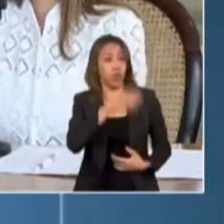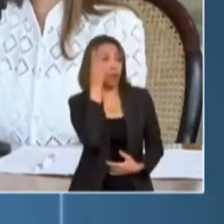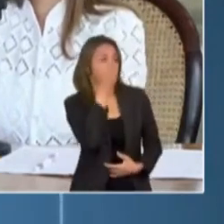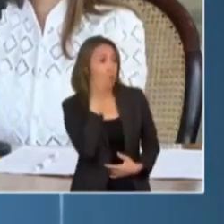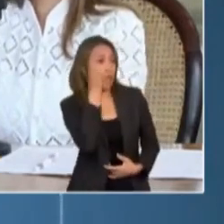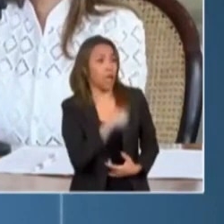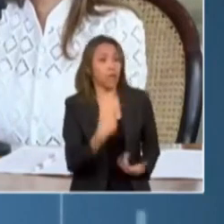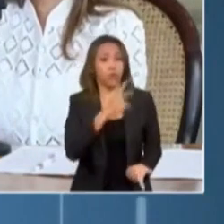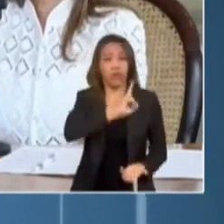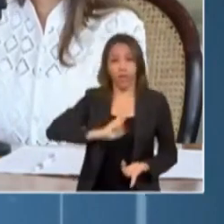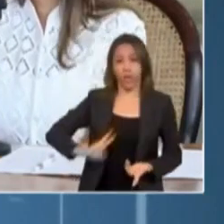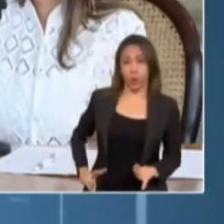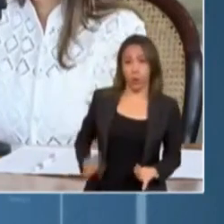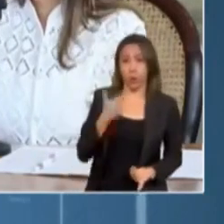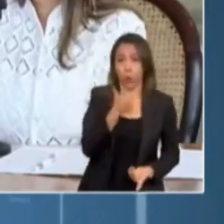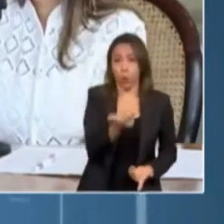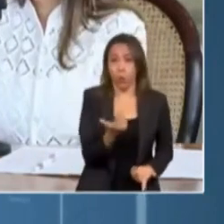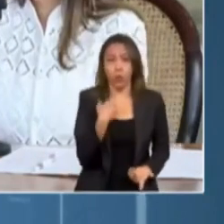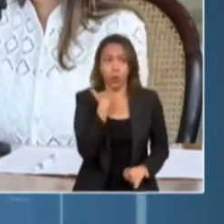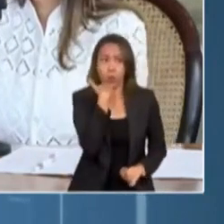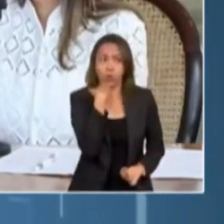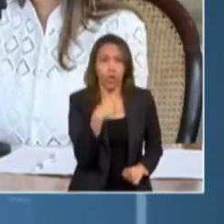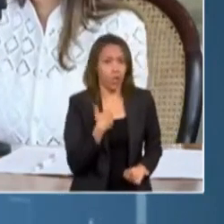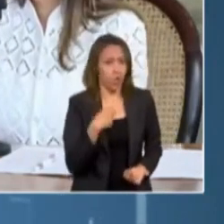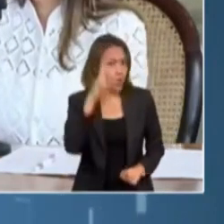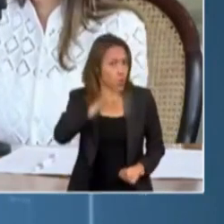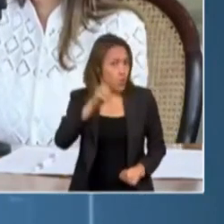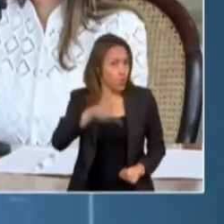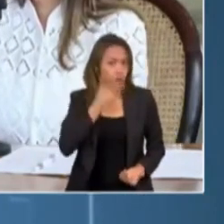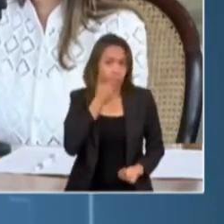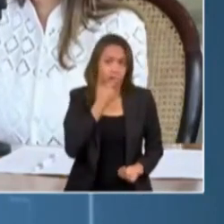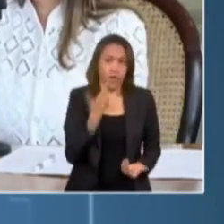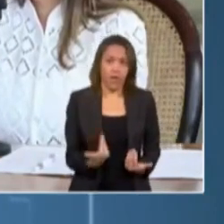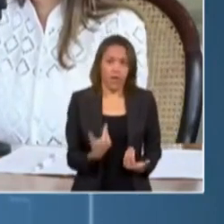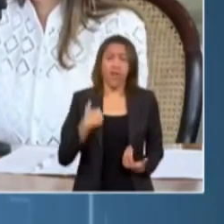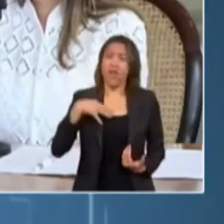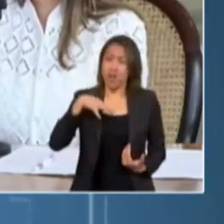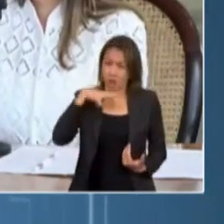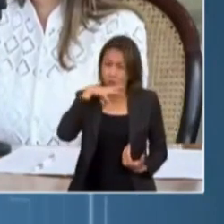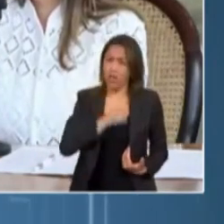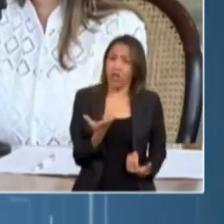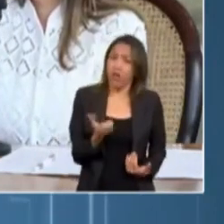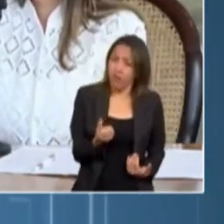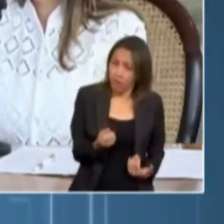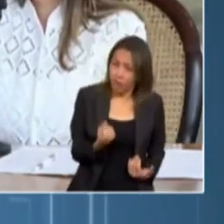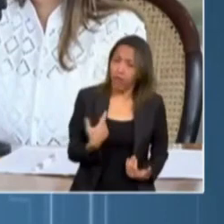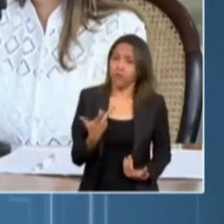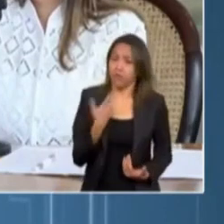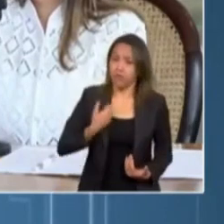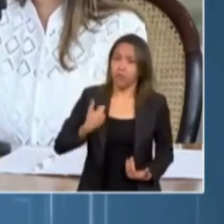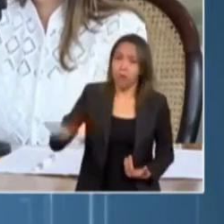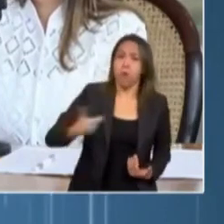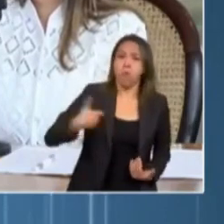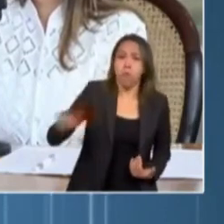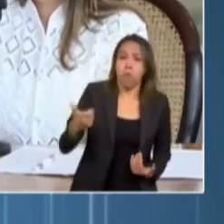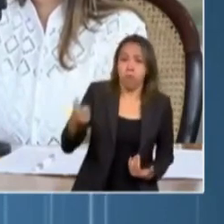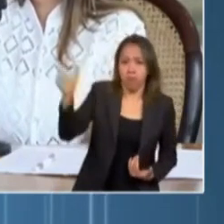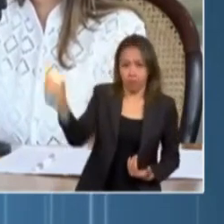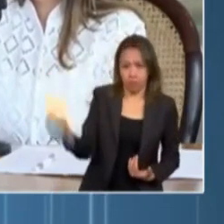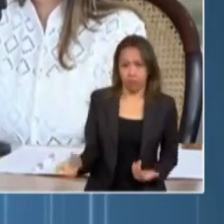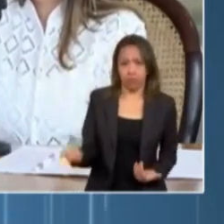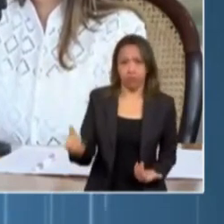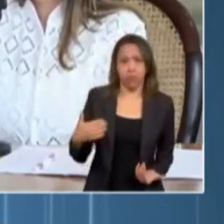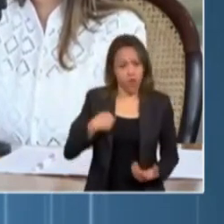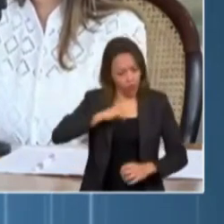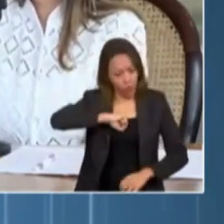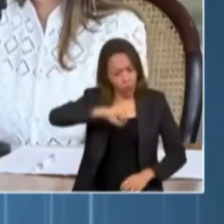presidente deixou, e ele não diz nada de forma inocente, porque o Lula é um ser político da natureza